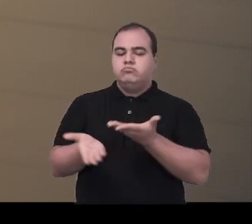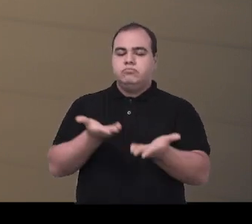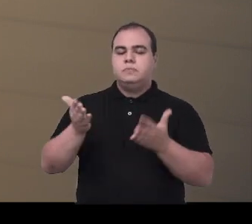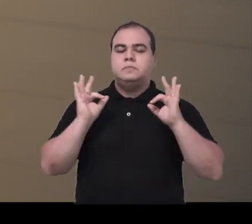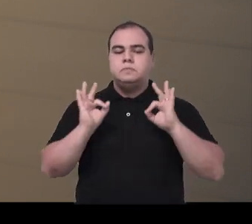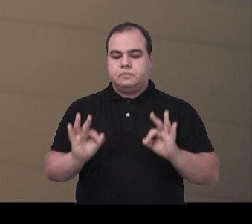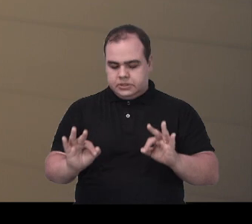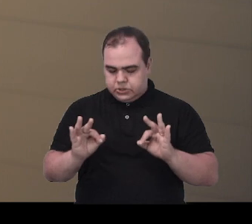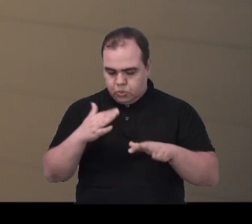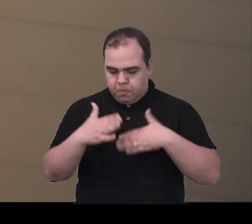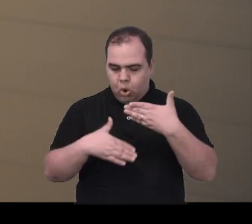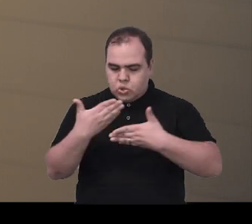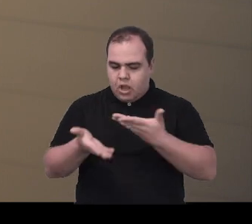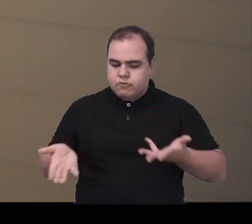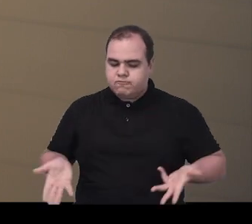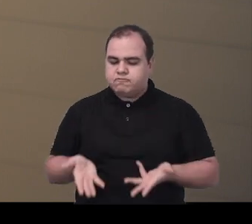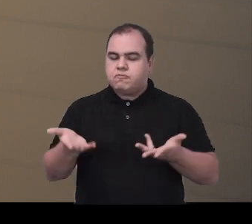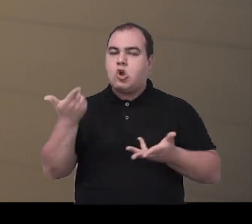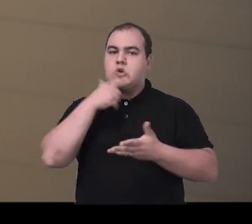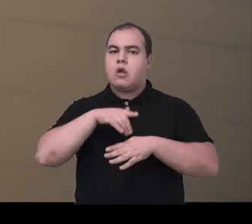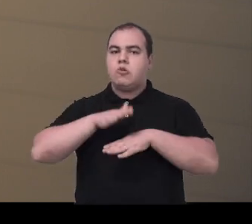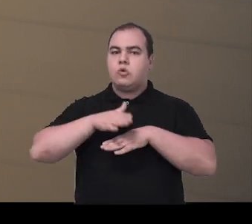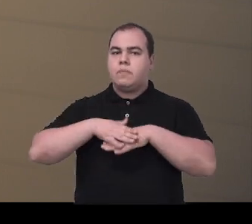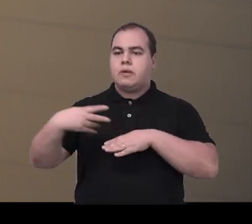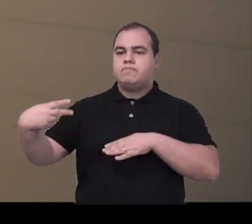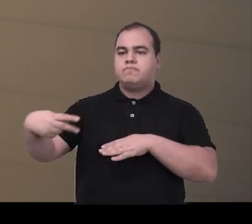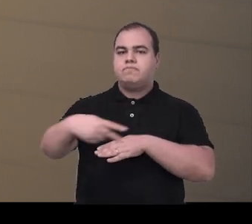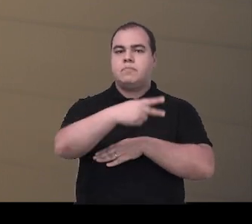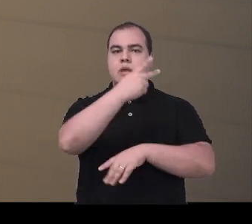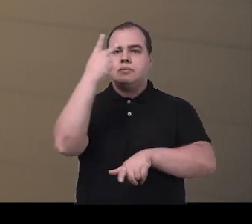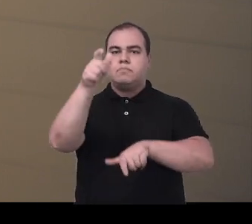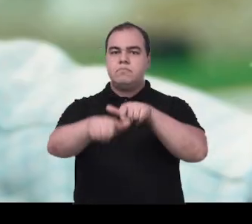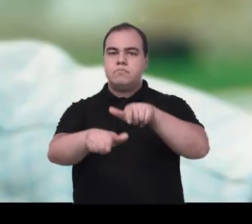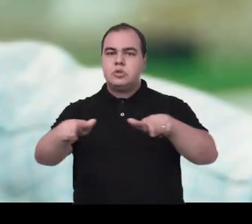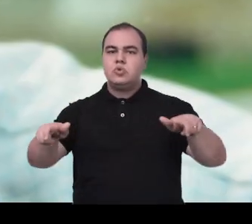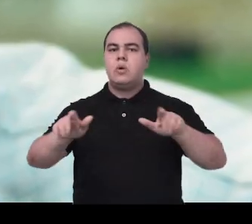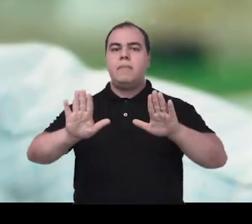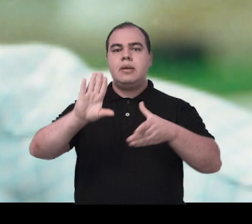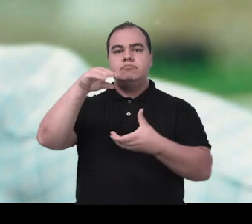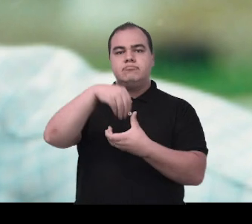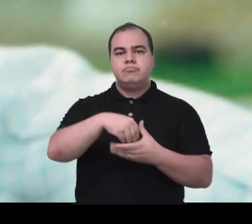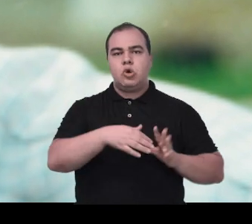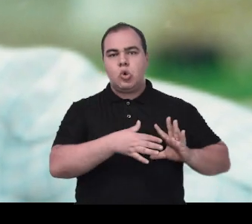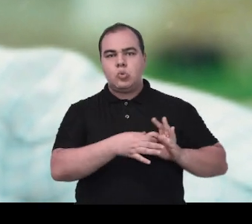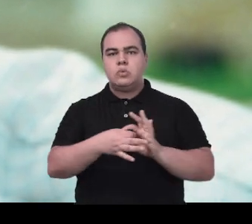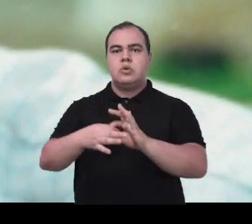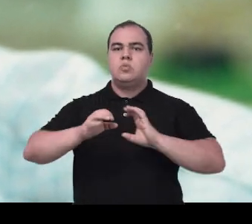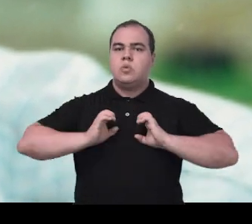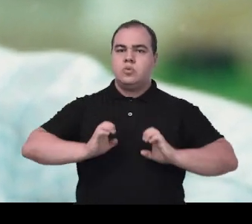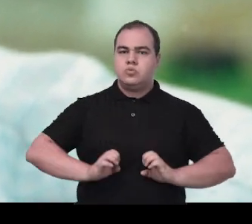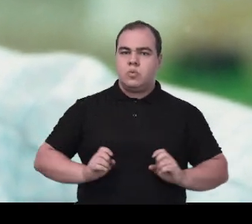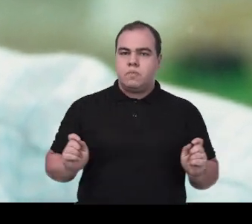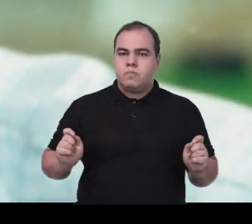da reabilitação, o processo da aquisição de autonomia para as pessoas, mas num contexto